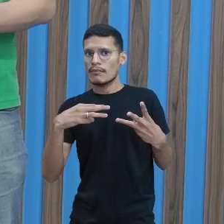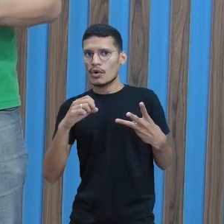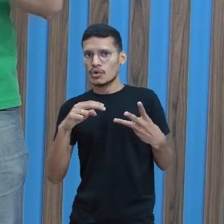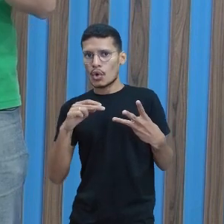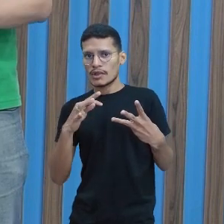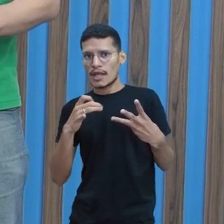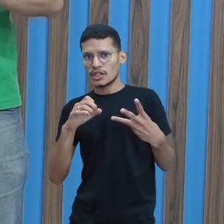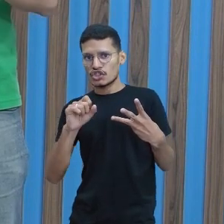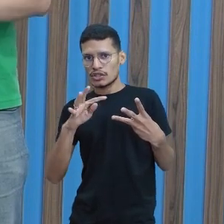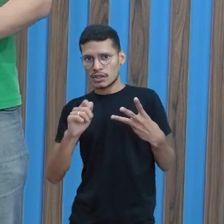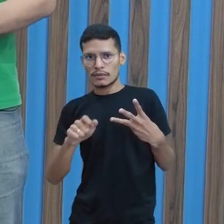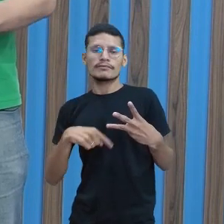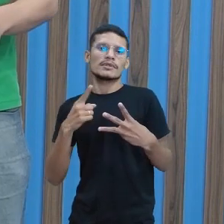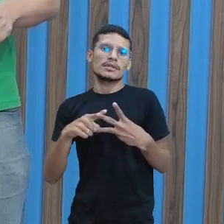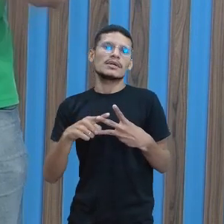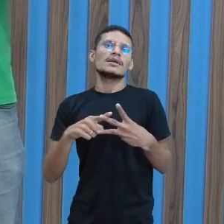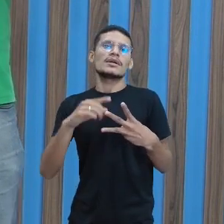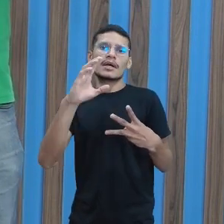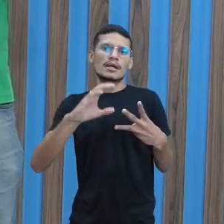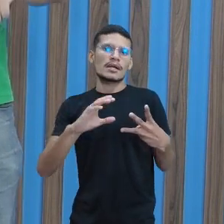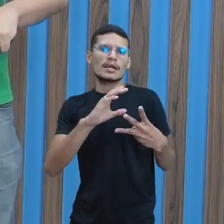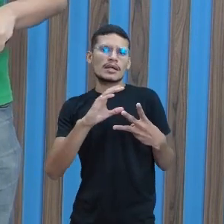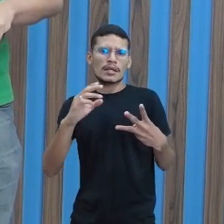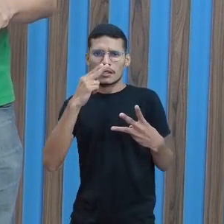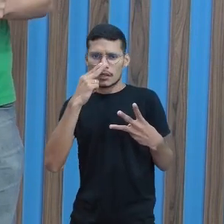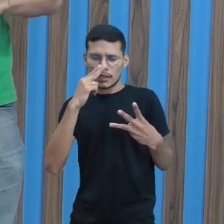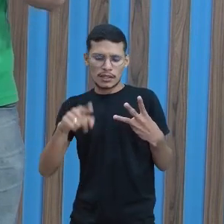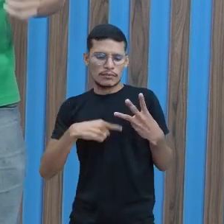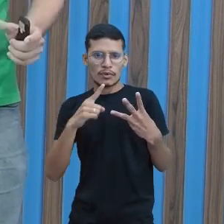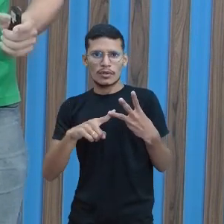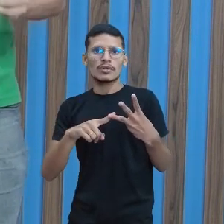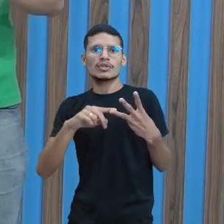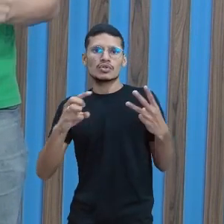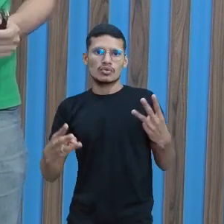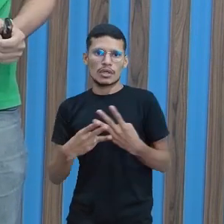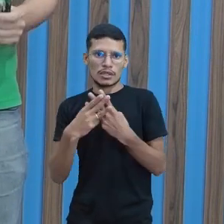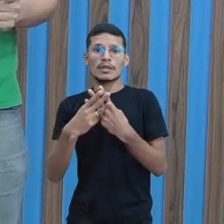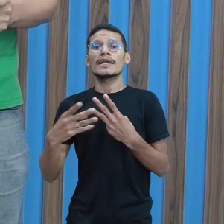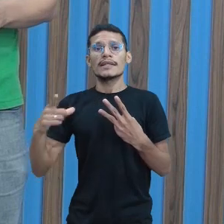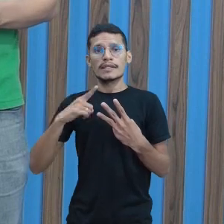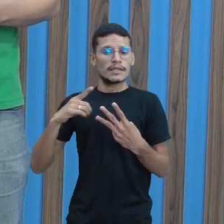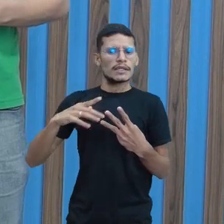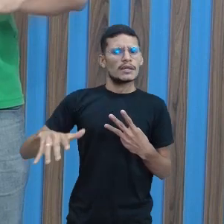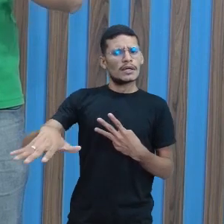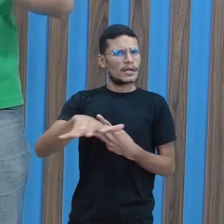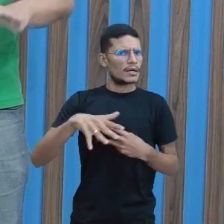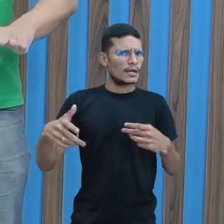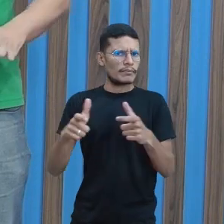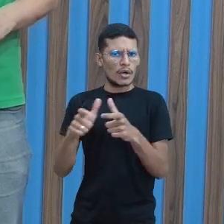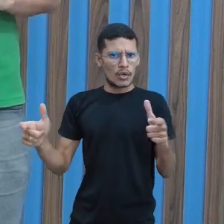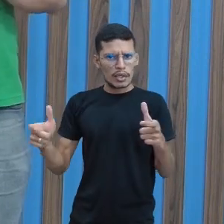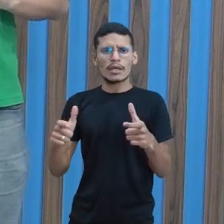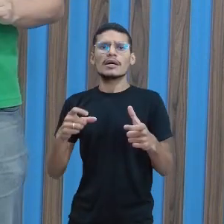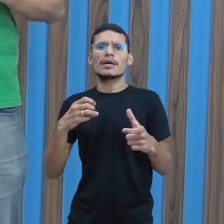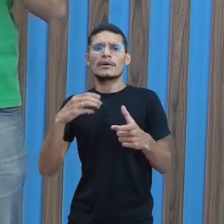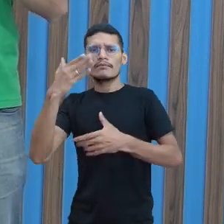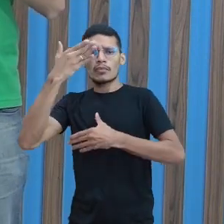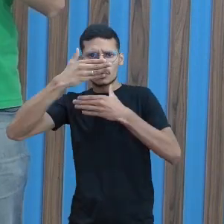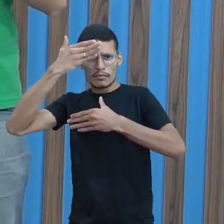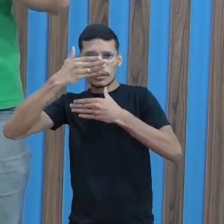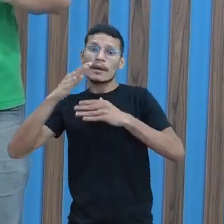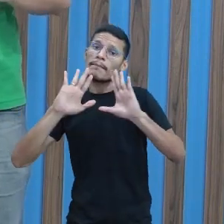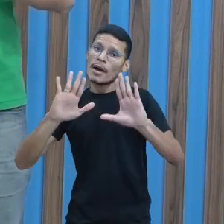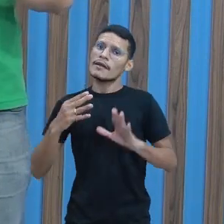o cristianismo, o judaísmo e o islamismo, existiam populações lá, com a maioria, claro, muçulmana, mas que vivia de